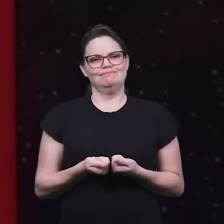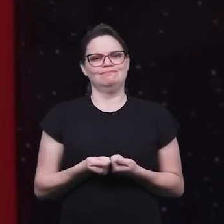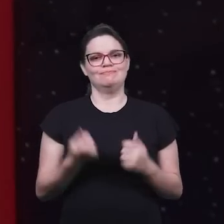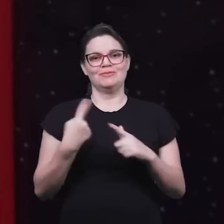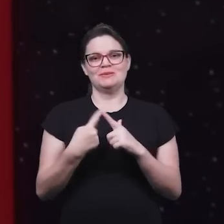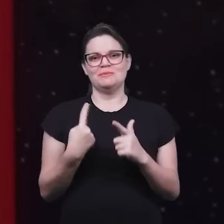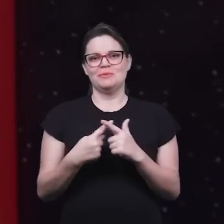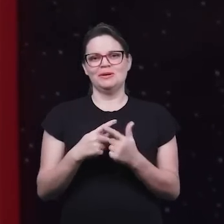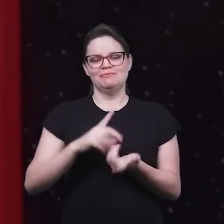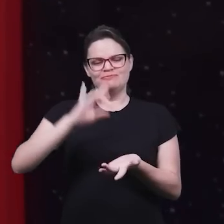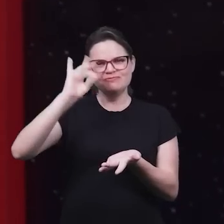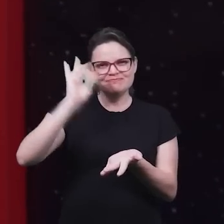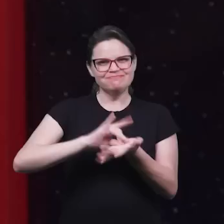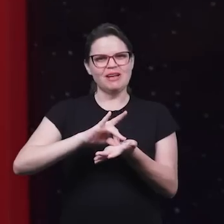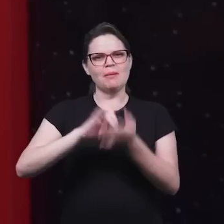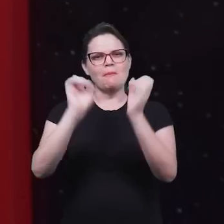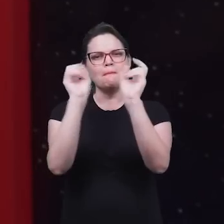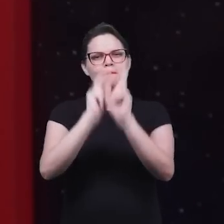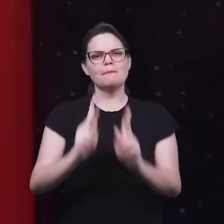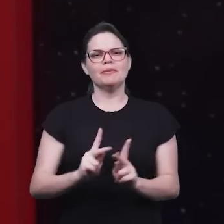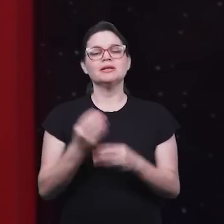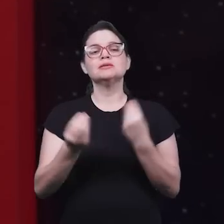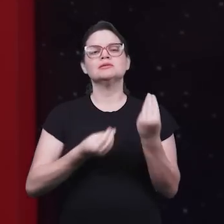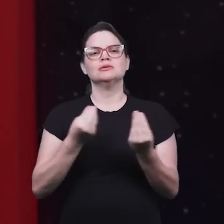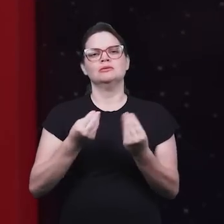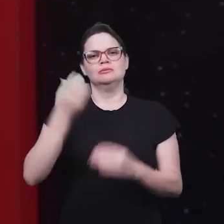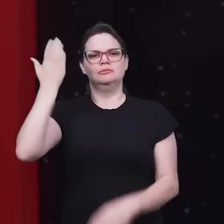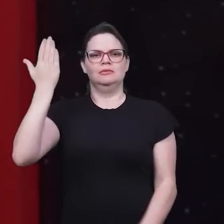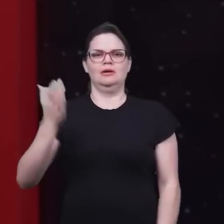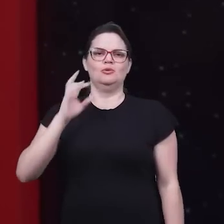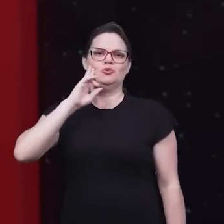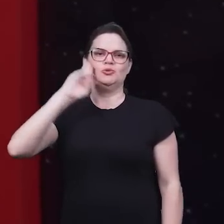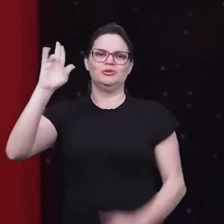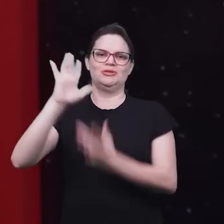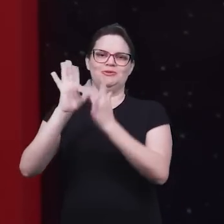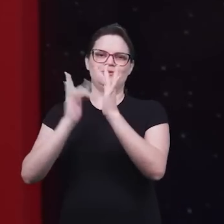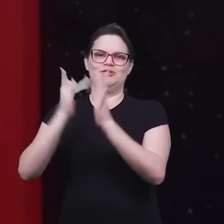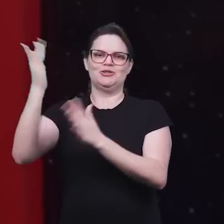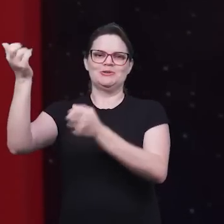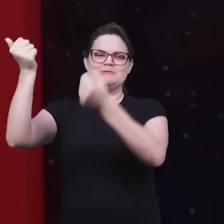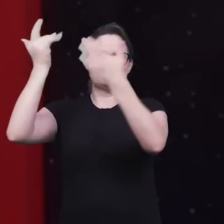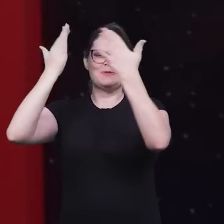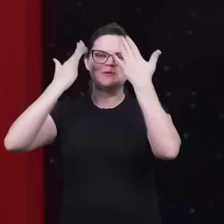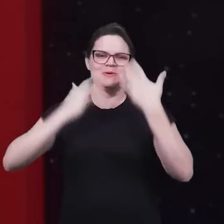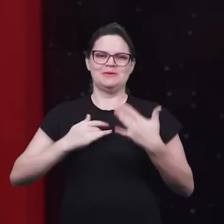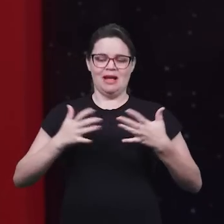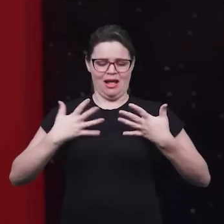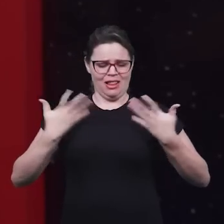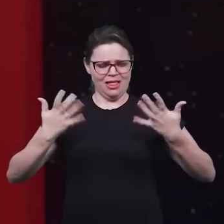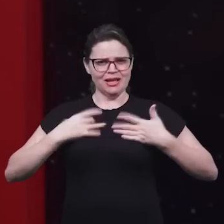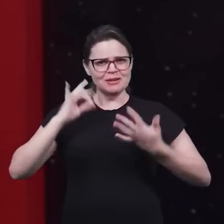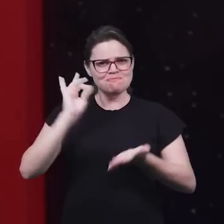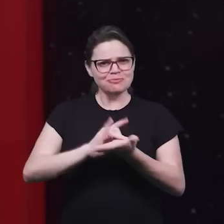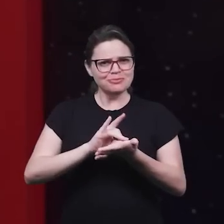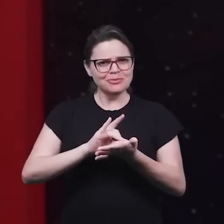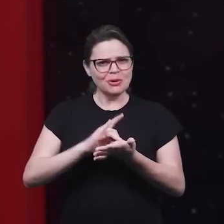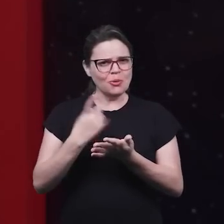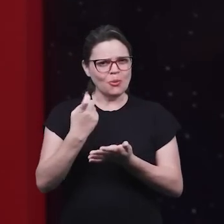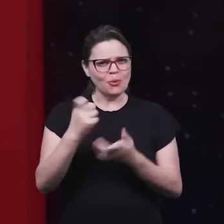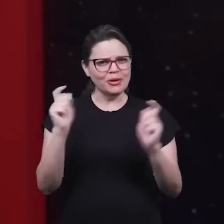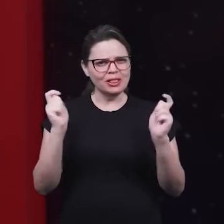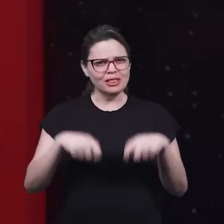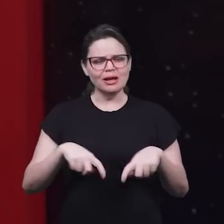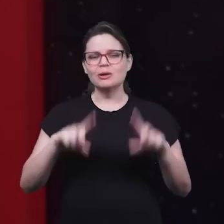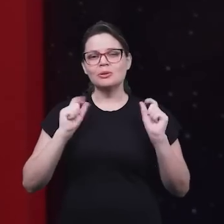porque a verdadeira paz somente em Jesus. A verdadeira alegria só recebendo